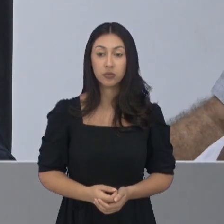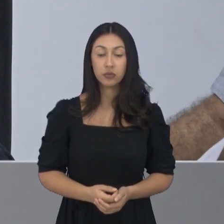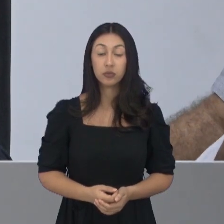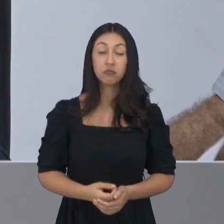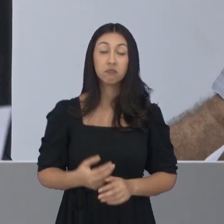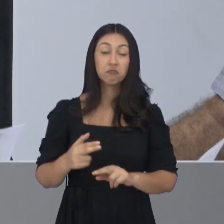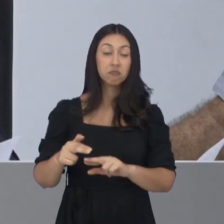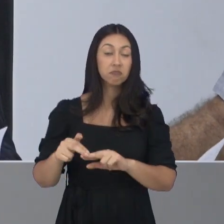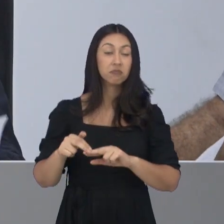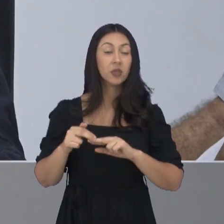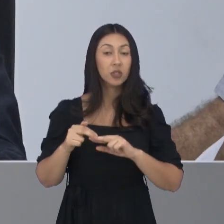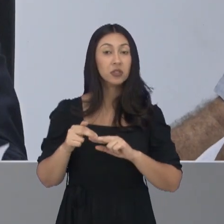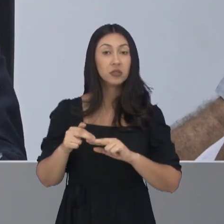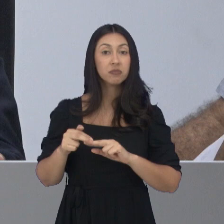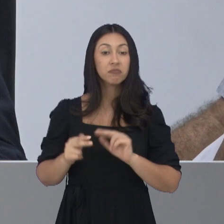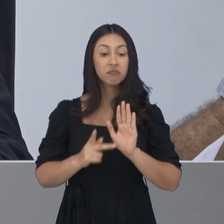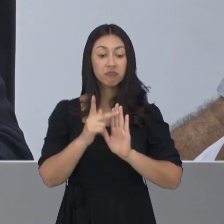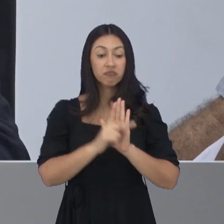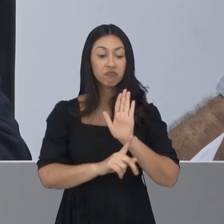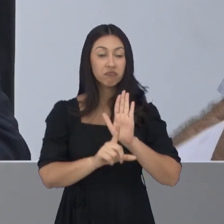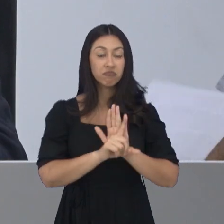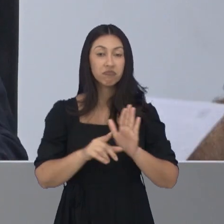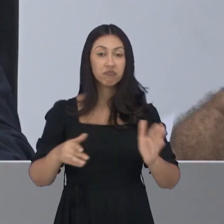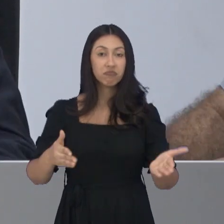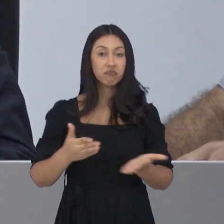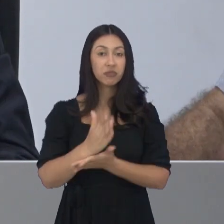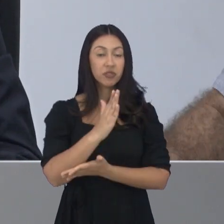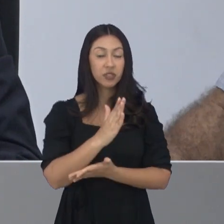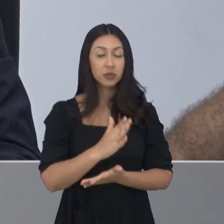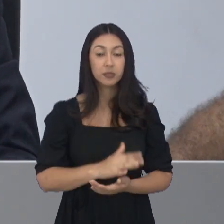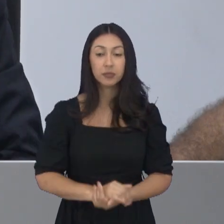Sem nenhum voto ao contrário, está aprovado por unanimidade.